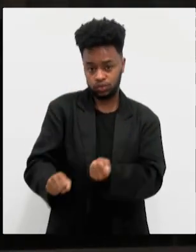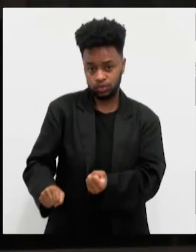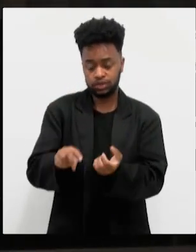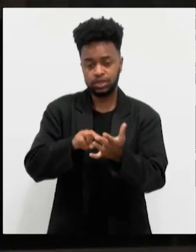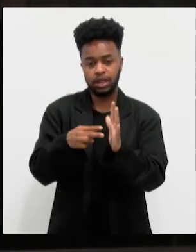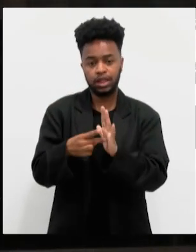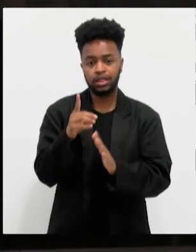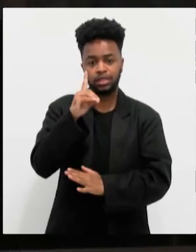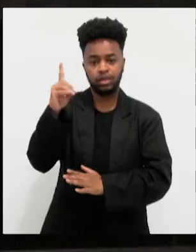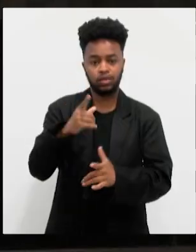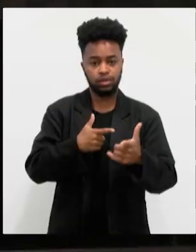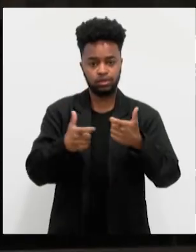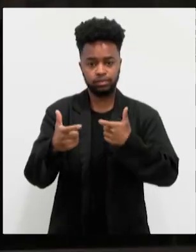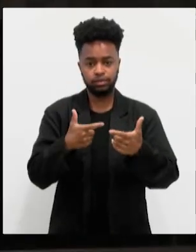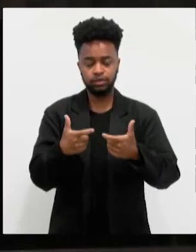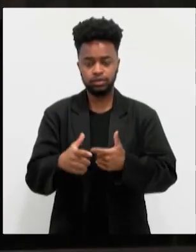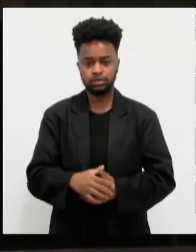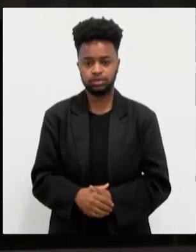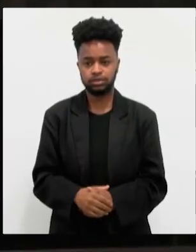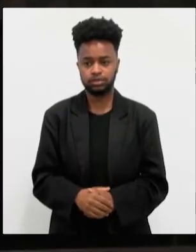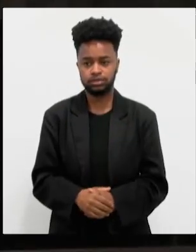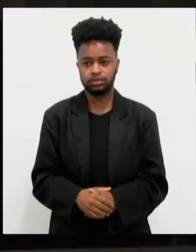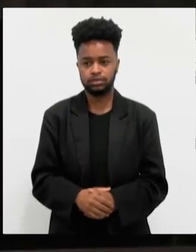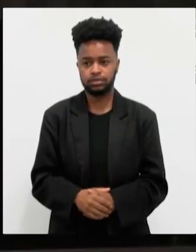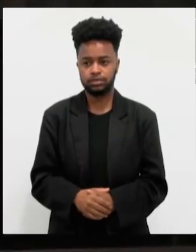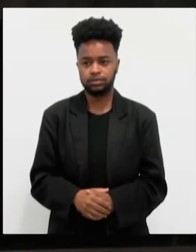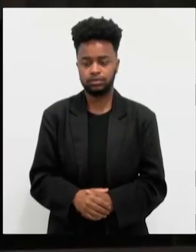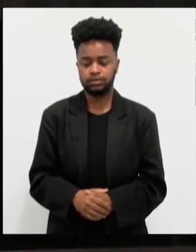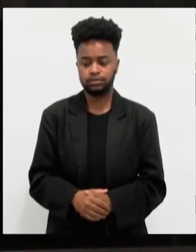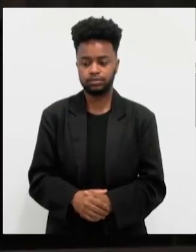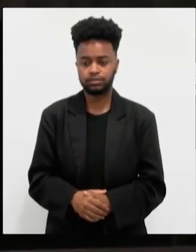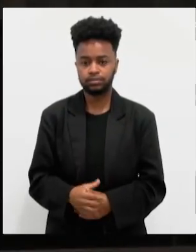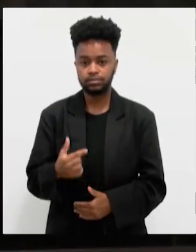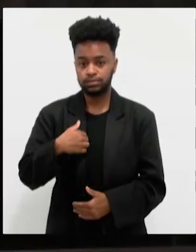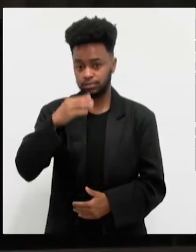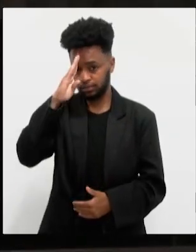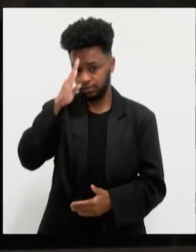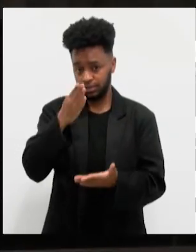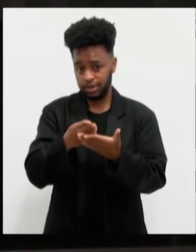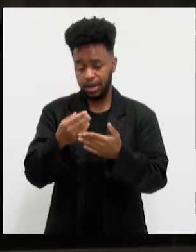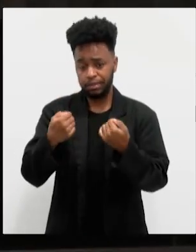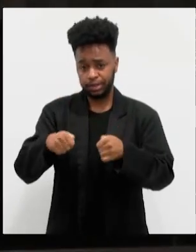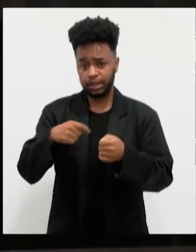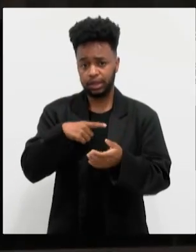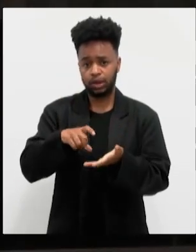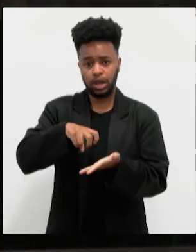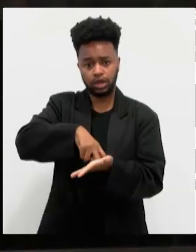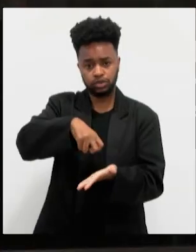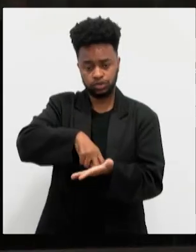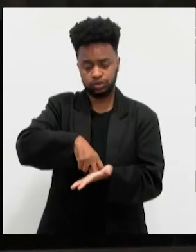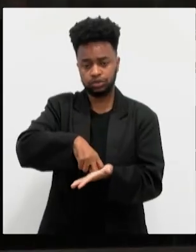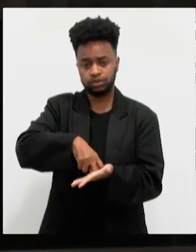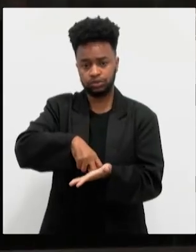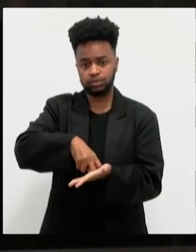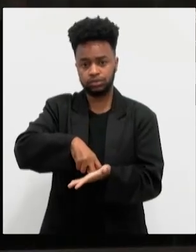da guerra. Eu acho que deveria ter uma penalidade